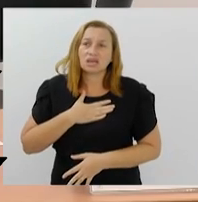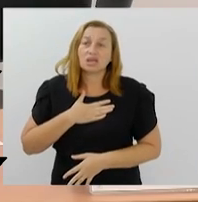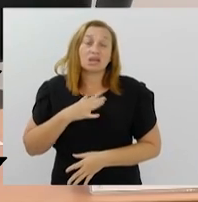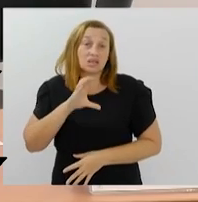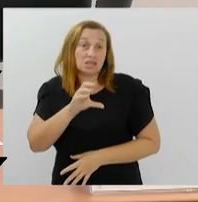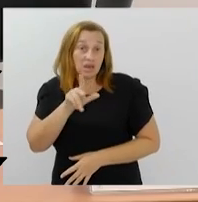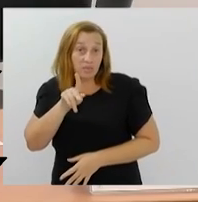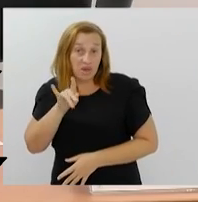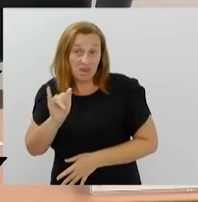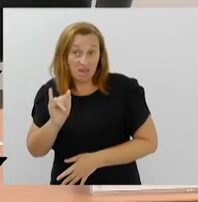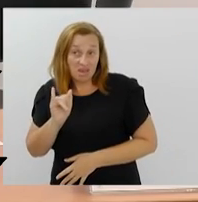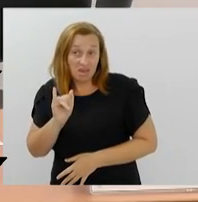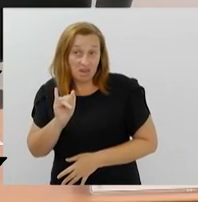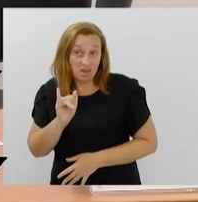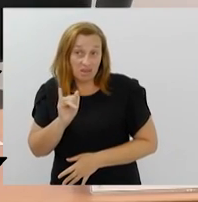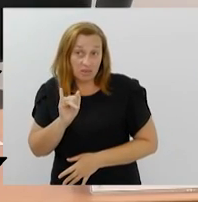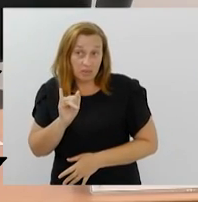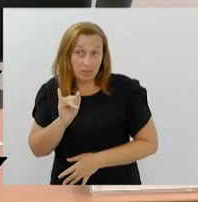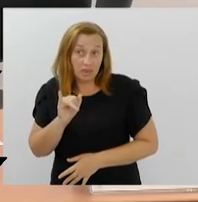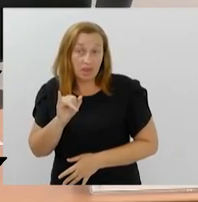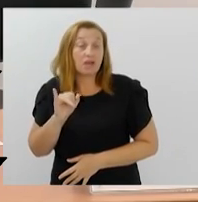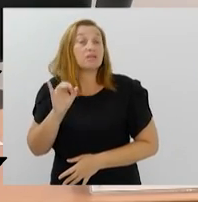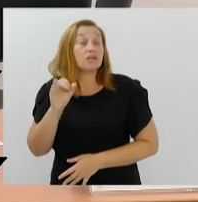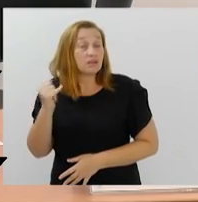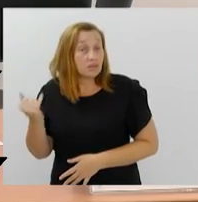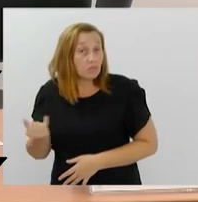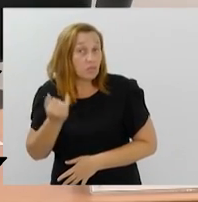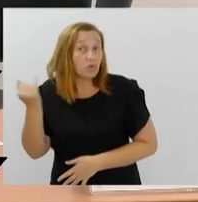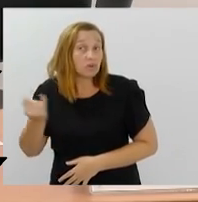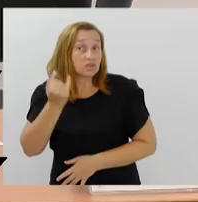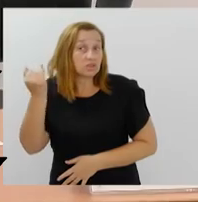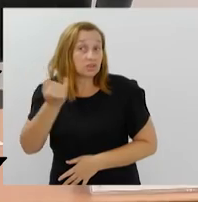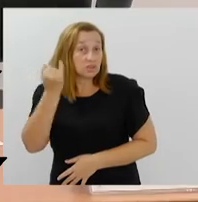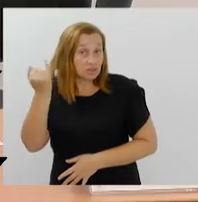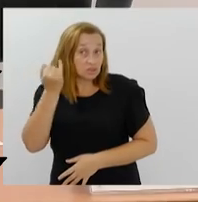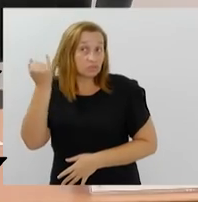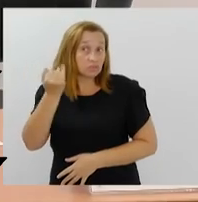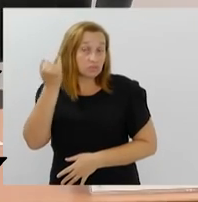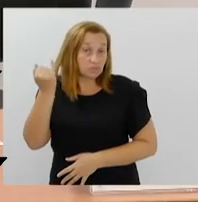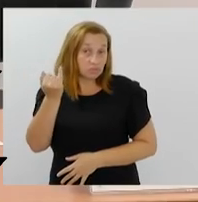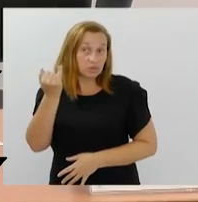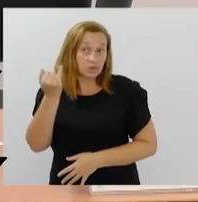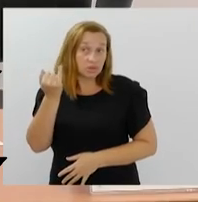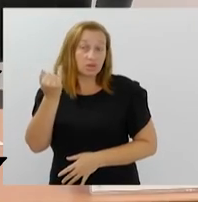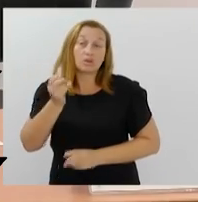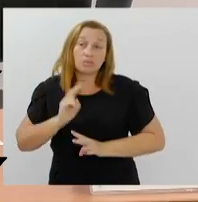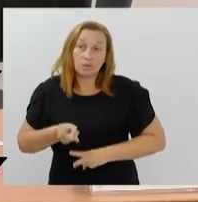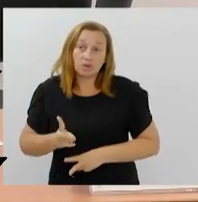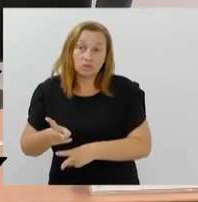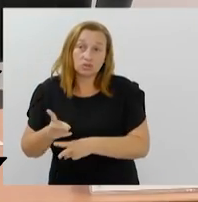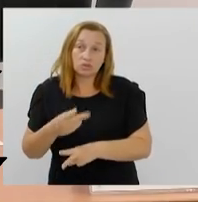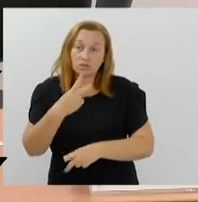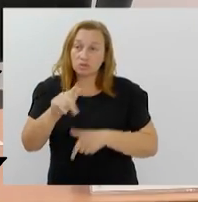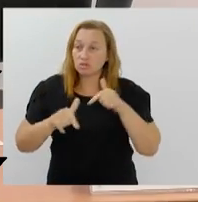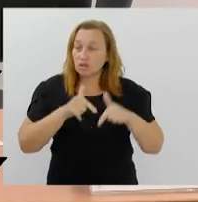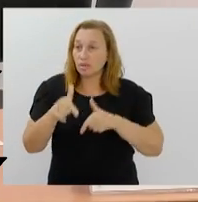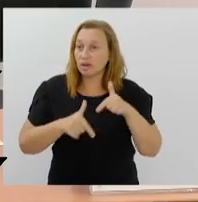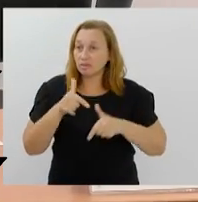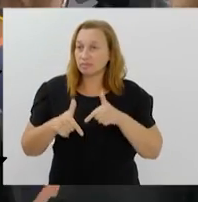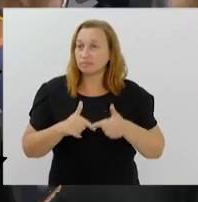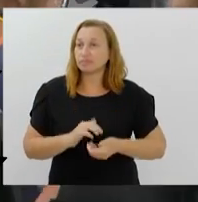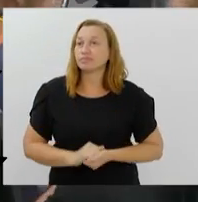CPI é extremamente necessária e legítima para continuar os seus